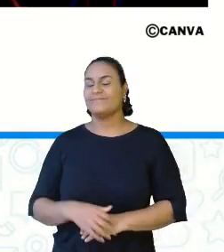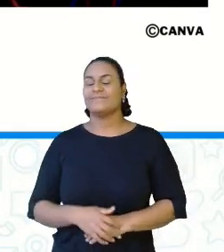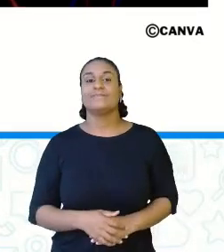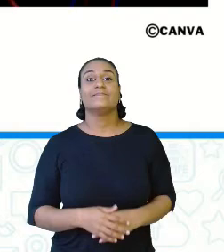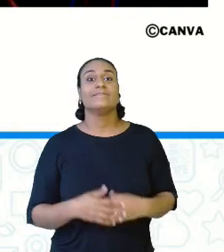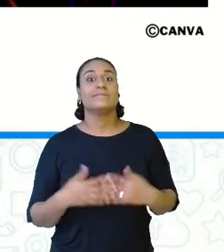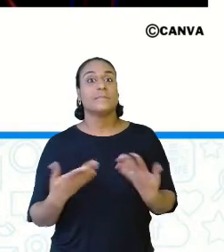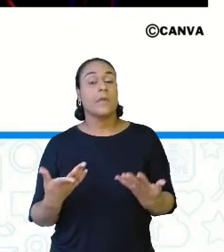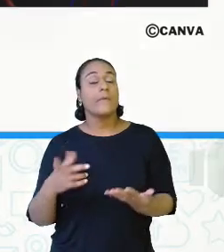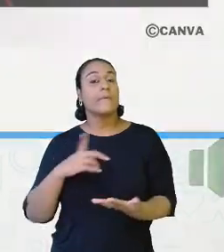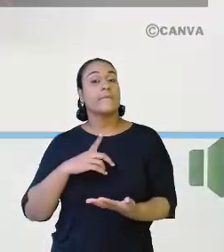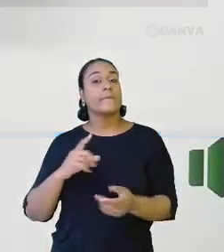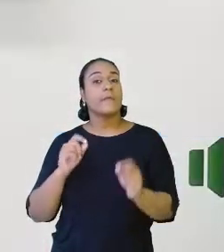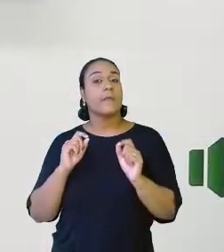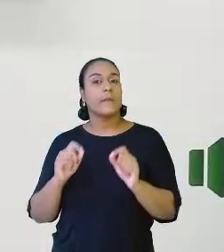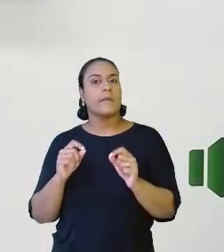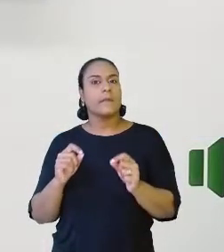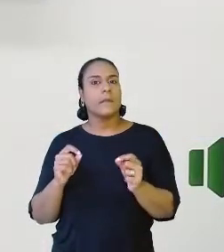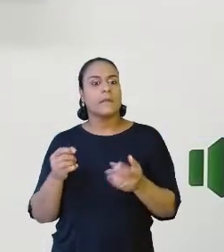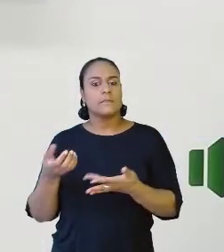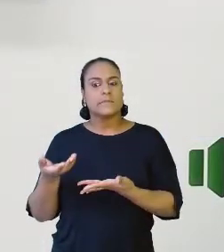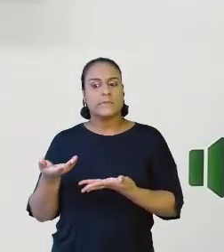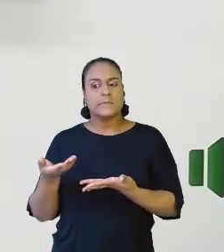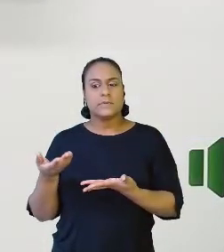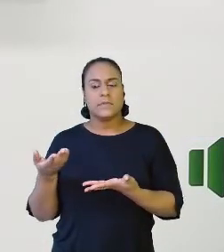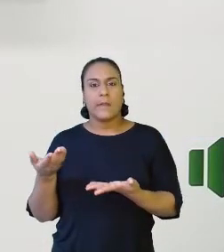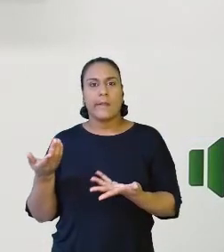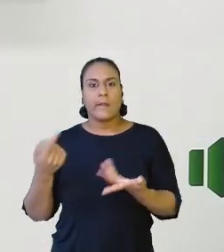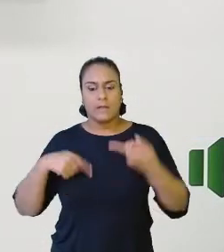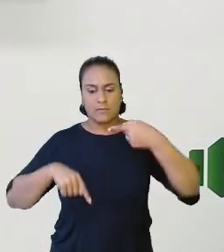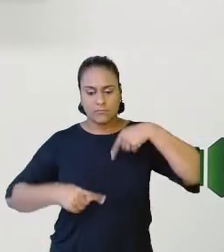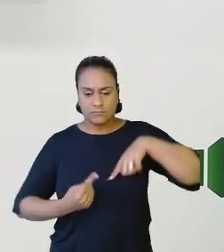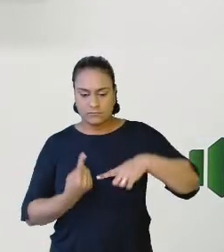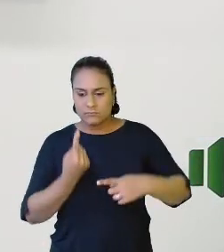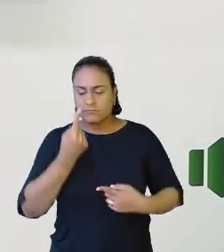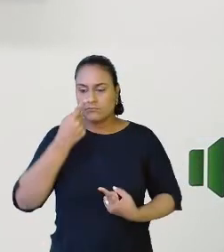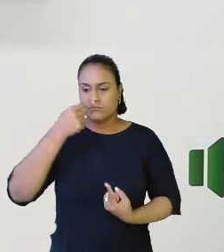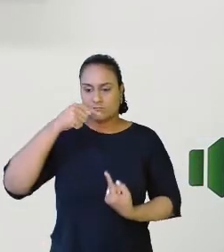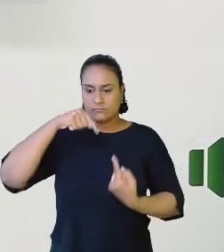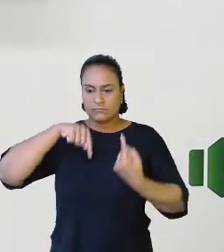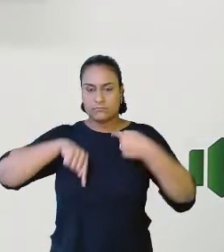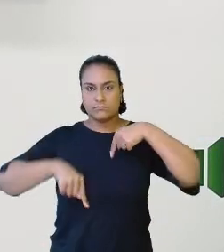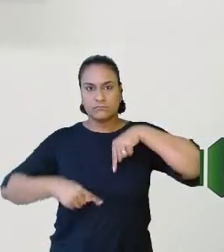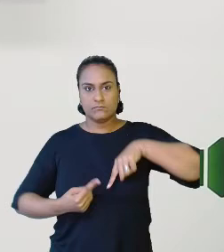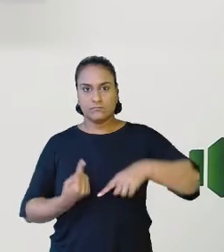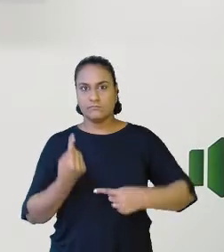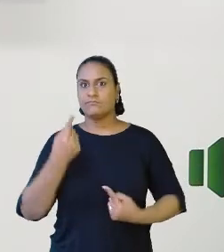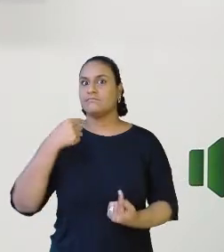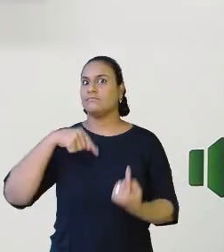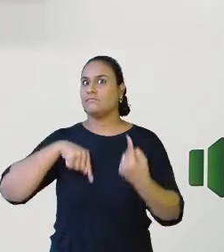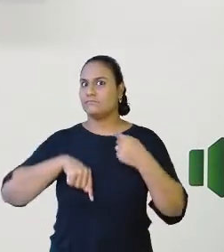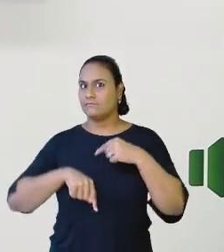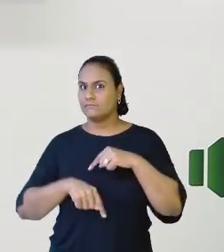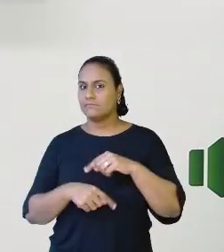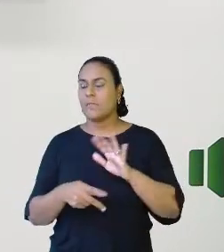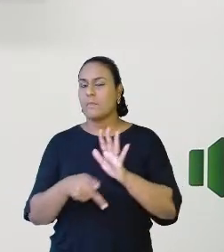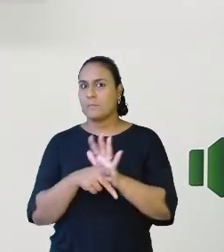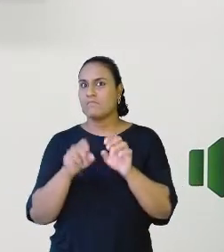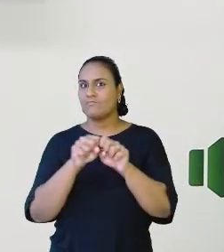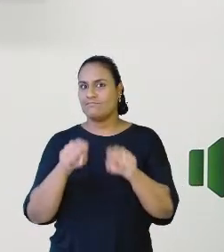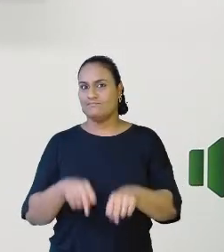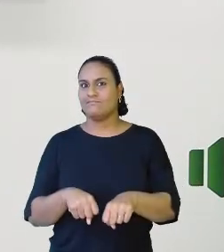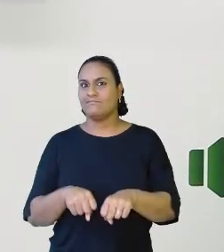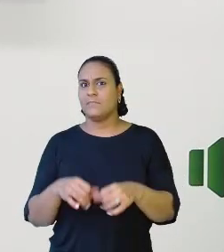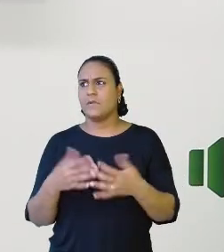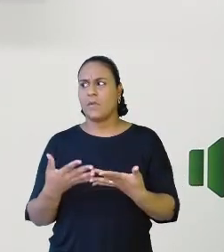E existe essa troca de gases dentro do nosso sistema. E aí, claro,